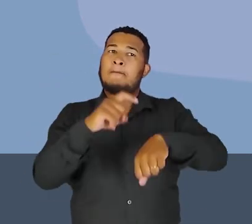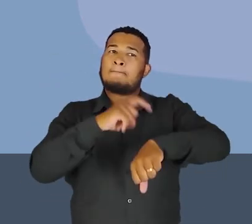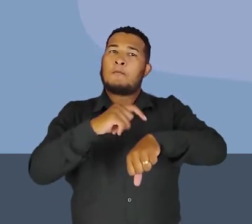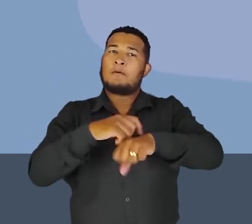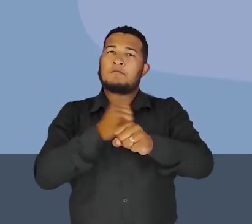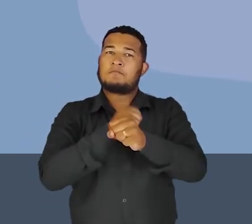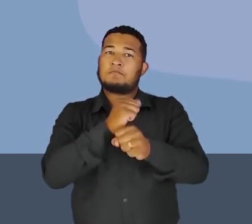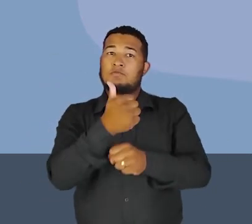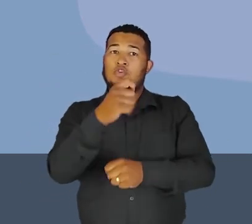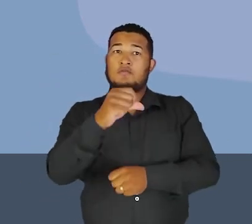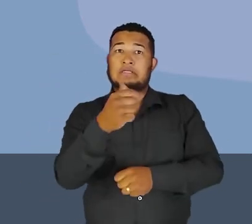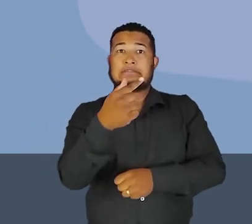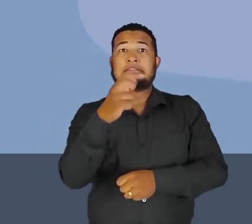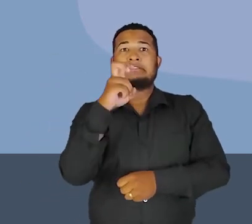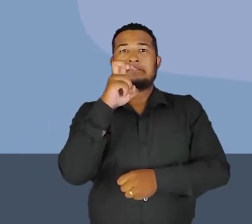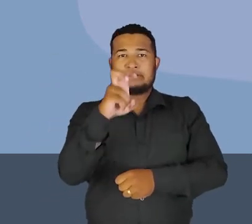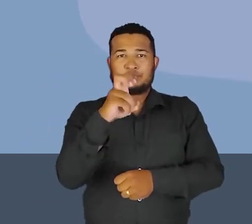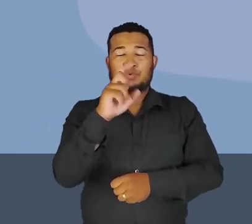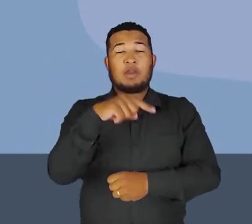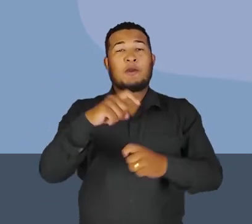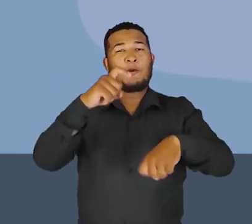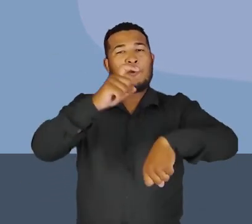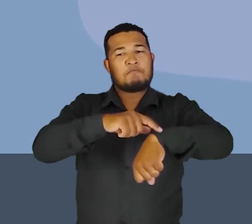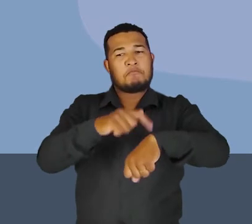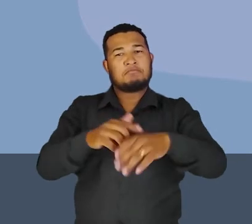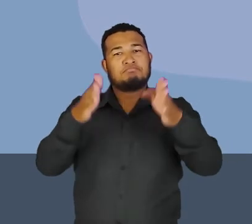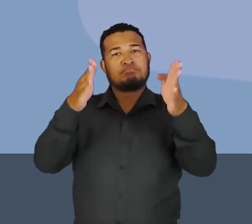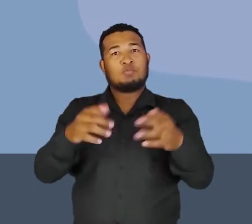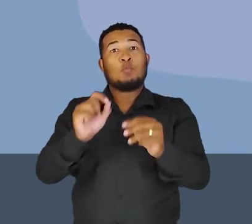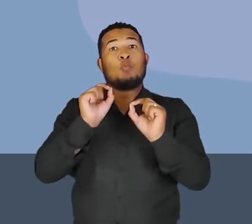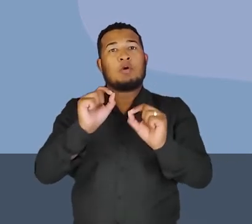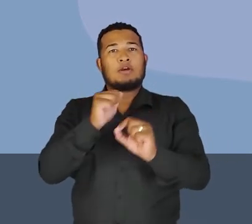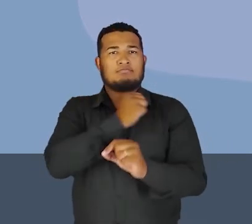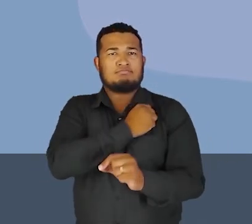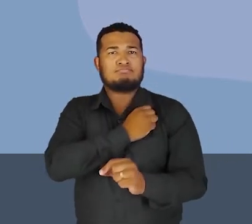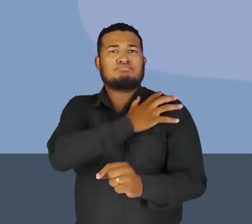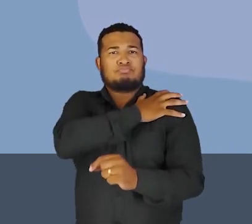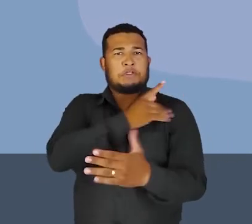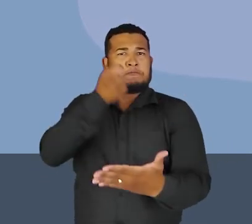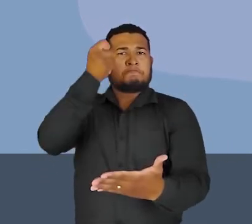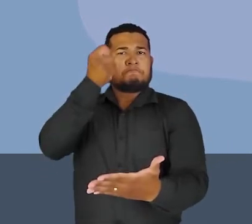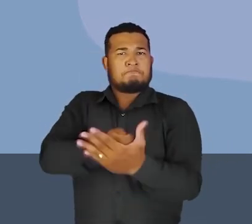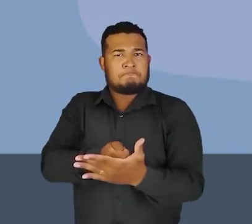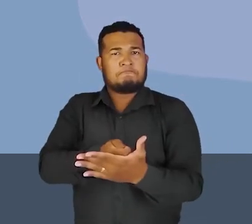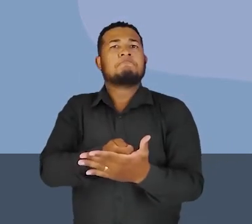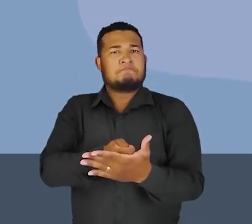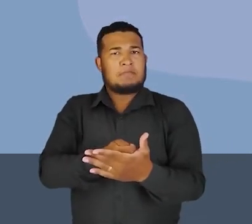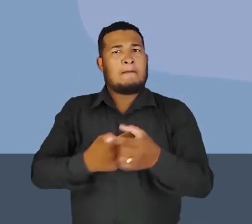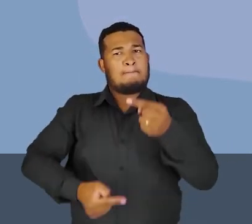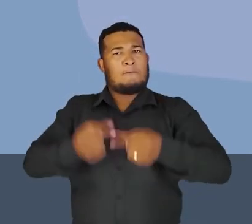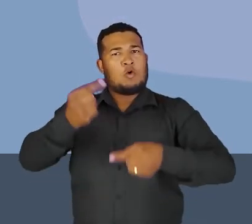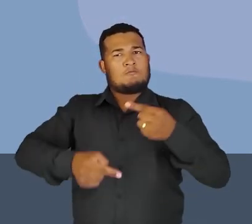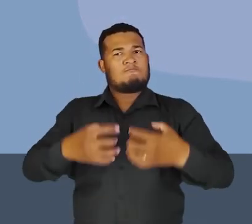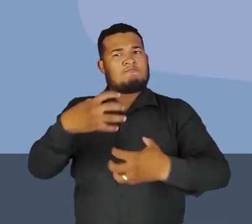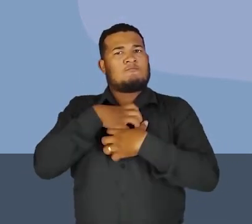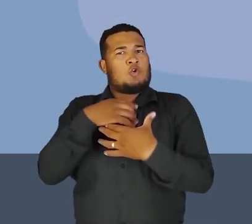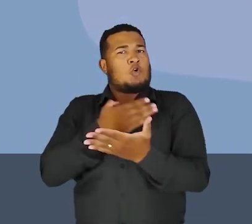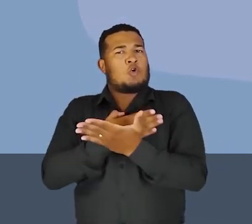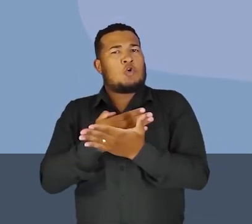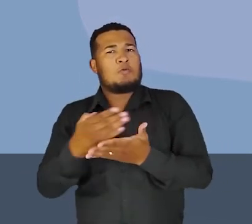né? Foi um momento em que o regime militar, aquela forma política de governo, ele